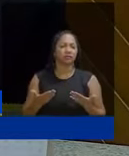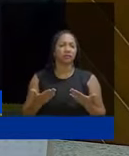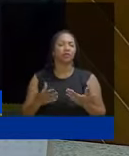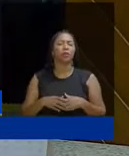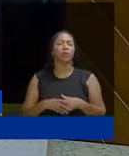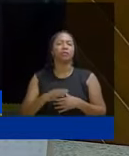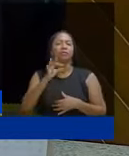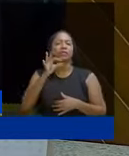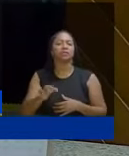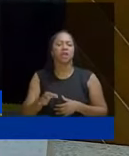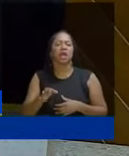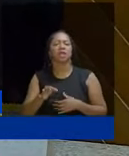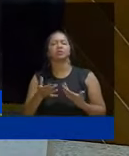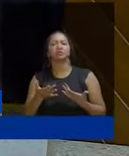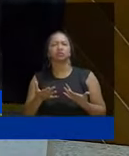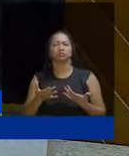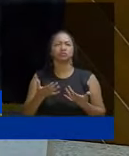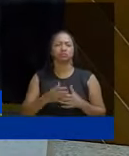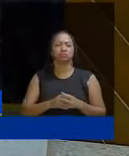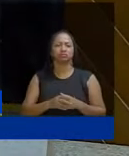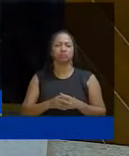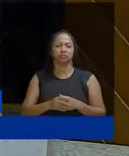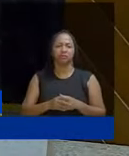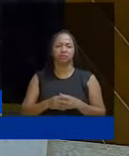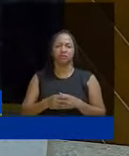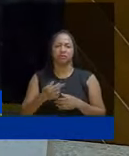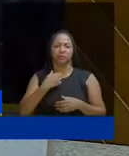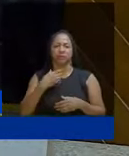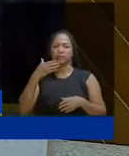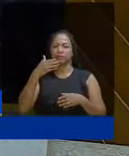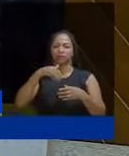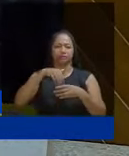ou não a inelegibilidade.